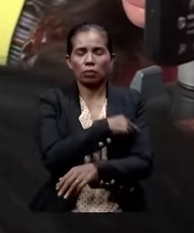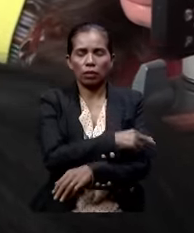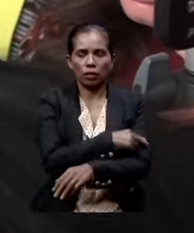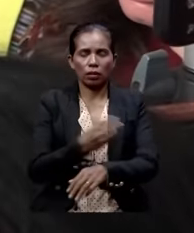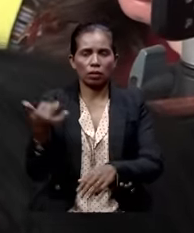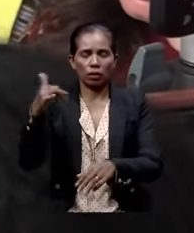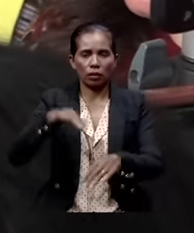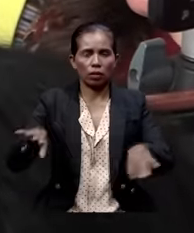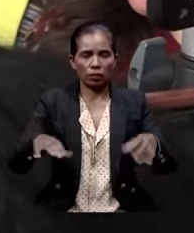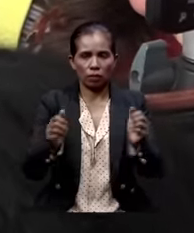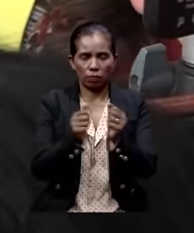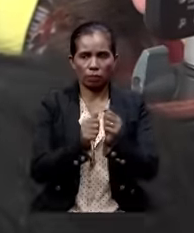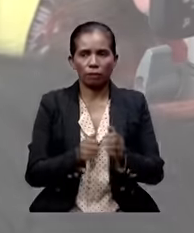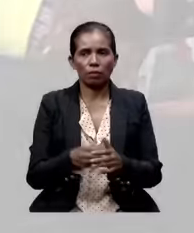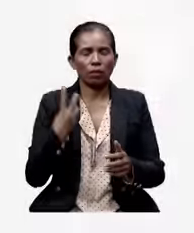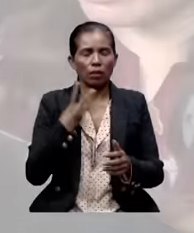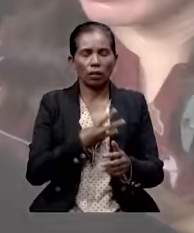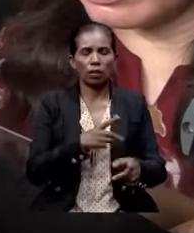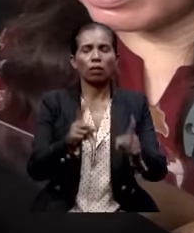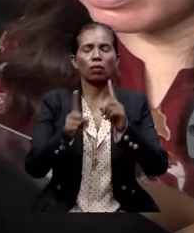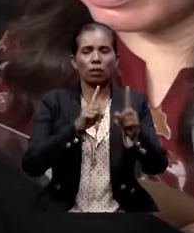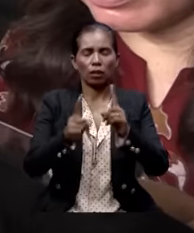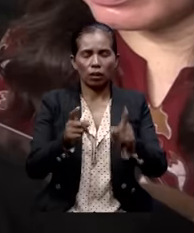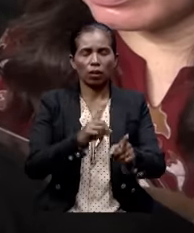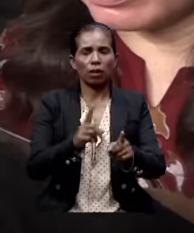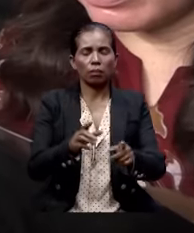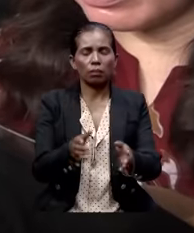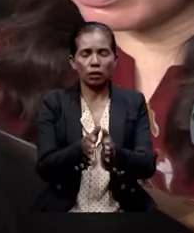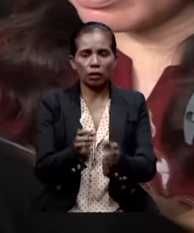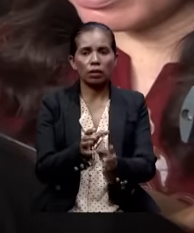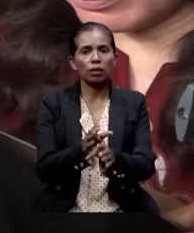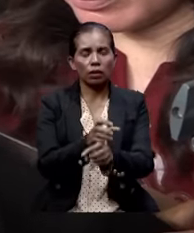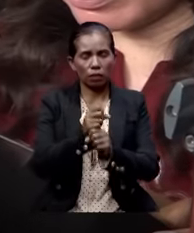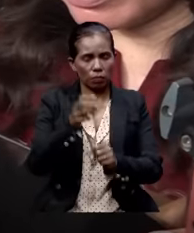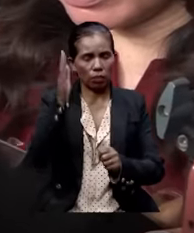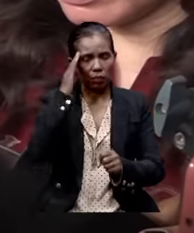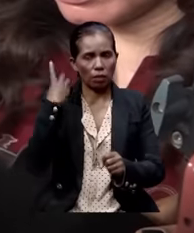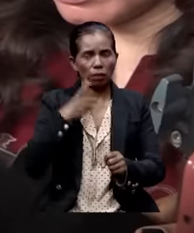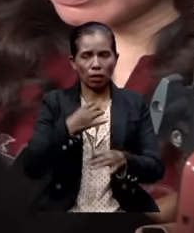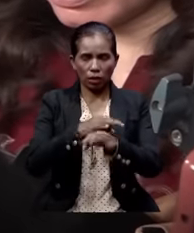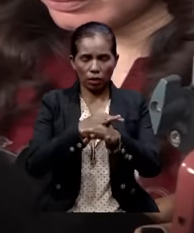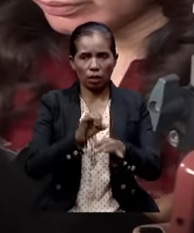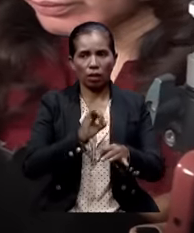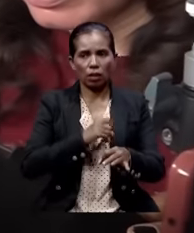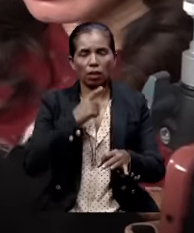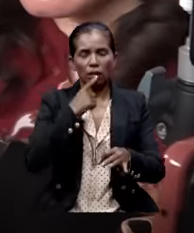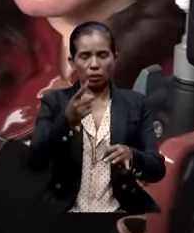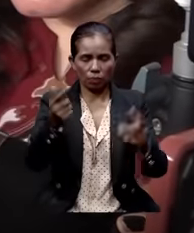nya mandato. Ita musimu kritika, ita musimu Hanoi, ami hene para atu hadia. Tamane maka uni intervensa